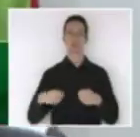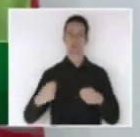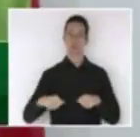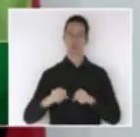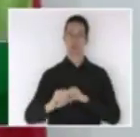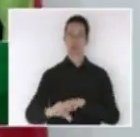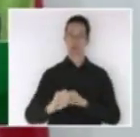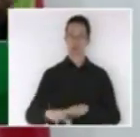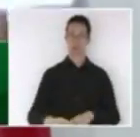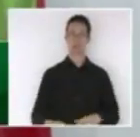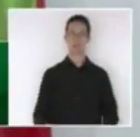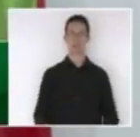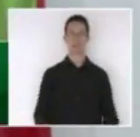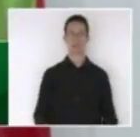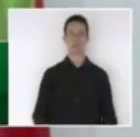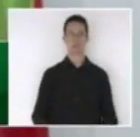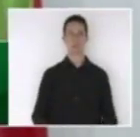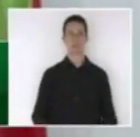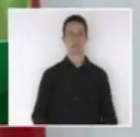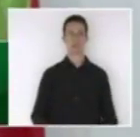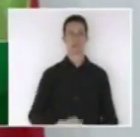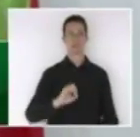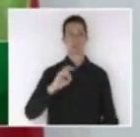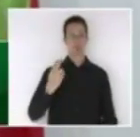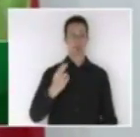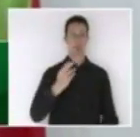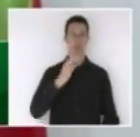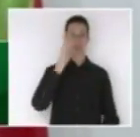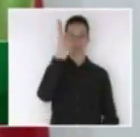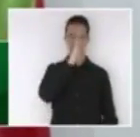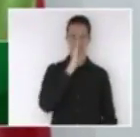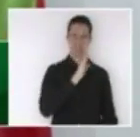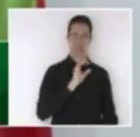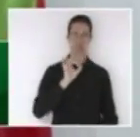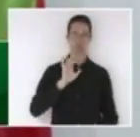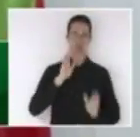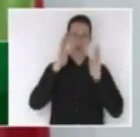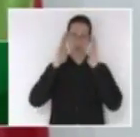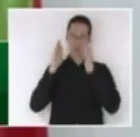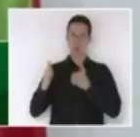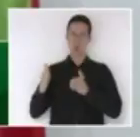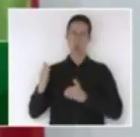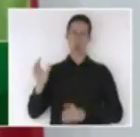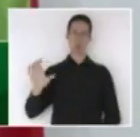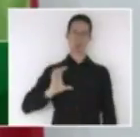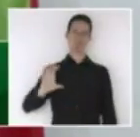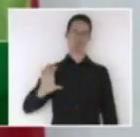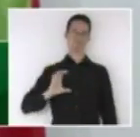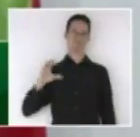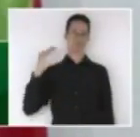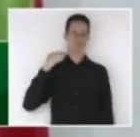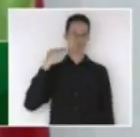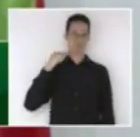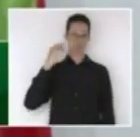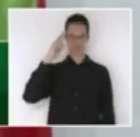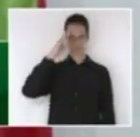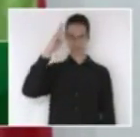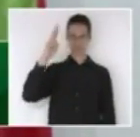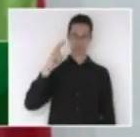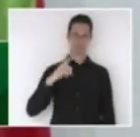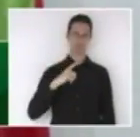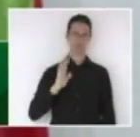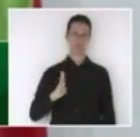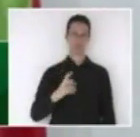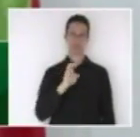ou é um Brasil para os grandes banqueiros, que são menos de 10 mil famílias, que já levam metade de todos os impostos que se paga